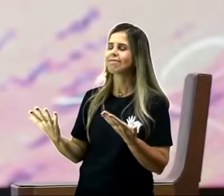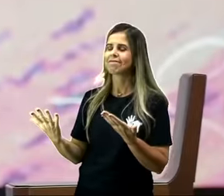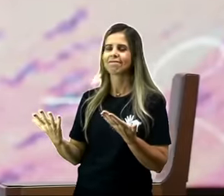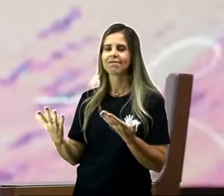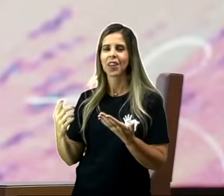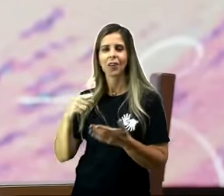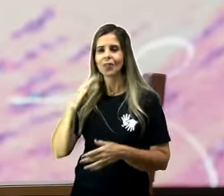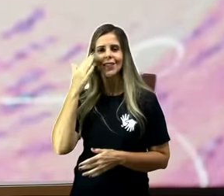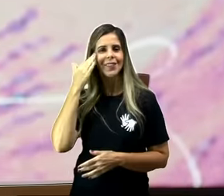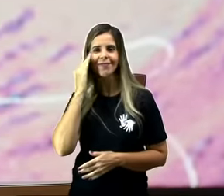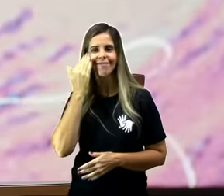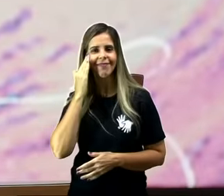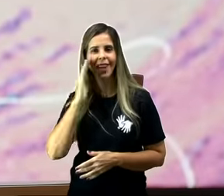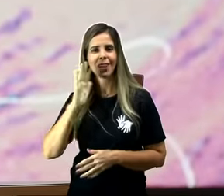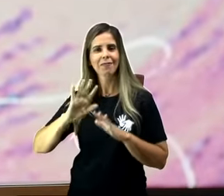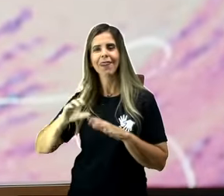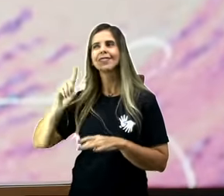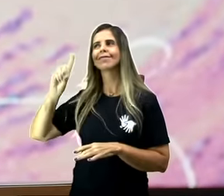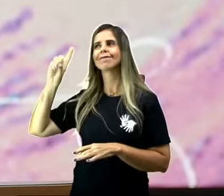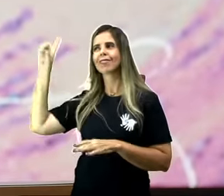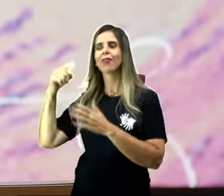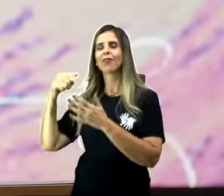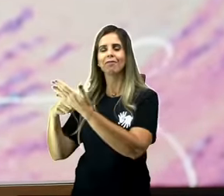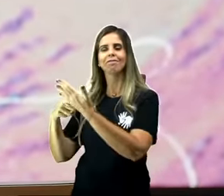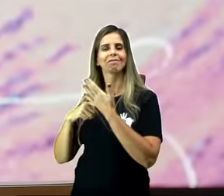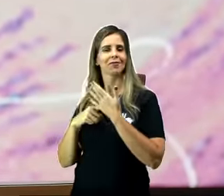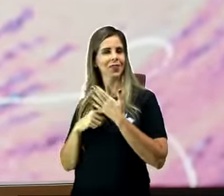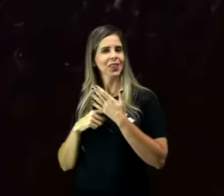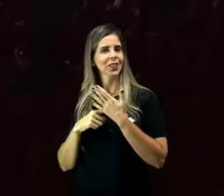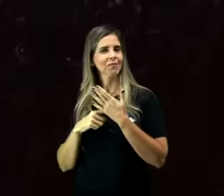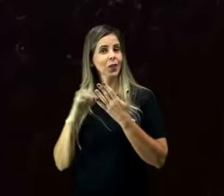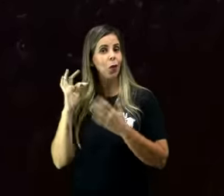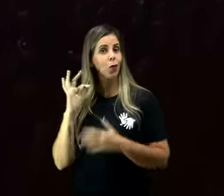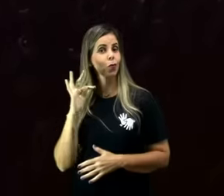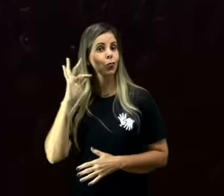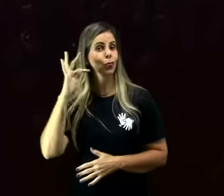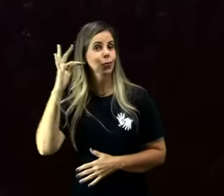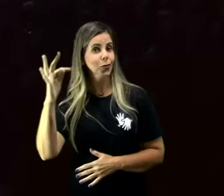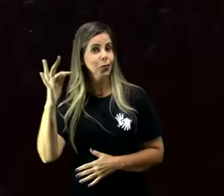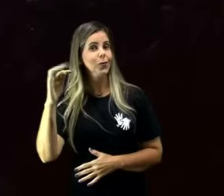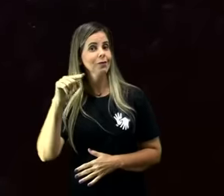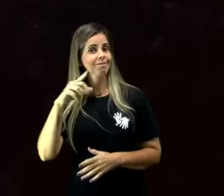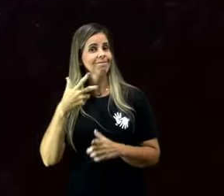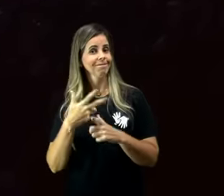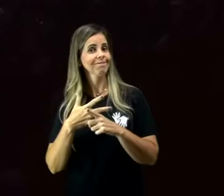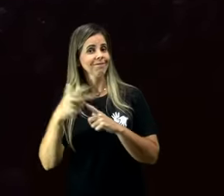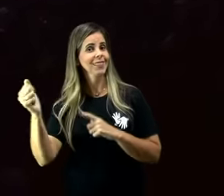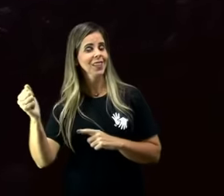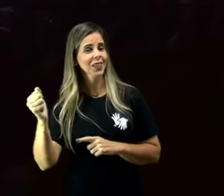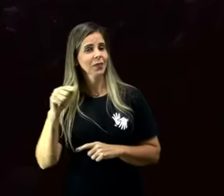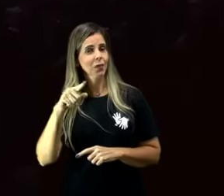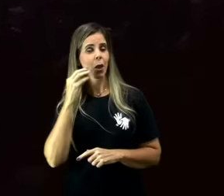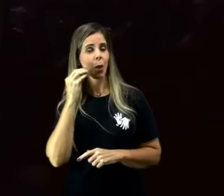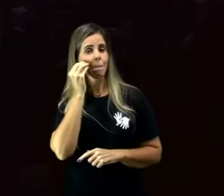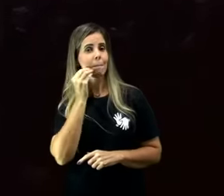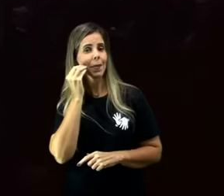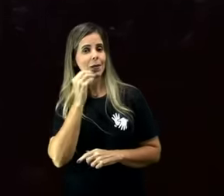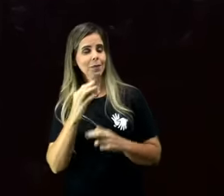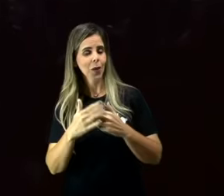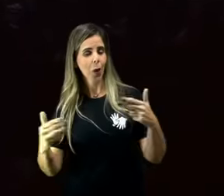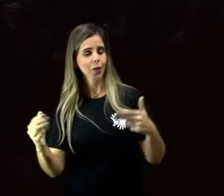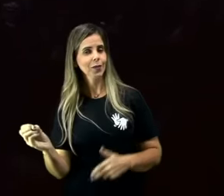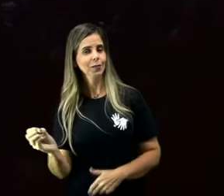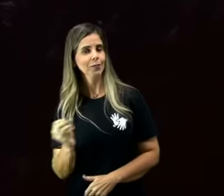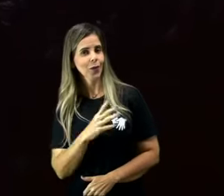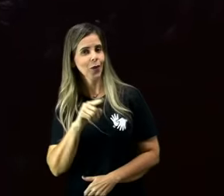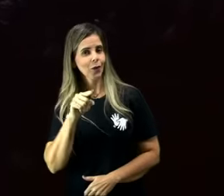recebe essa palavra. O que eu estou para fazer na tua vida nos próximos meses, você nunca viu, você nunca experimentou. Fica tranquilo, eu